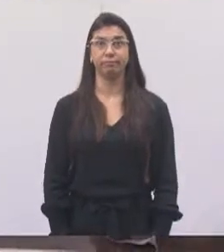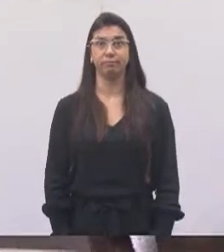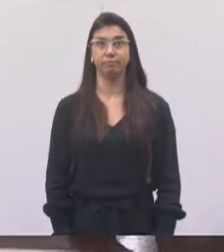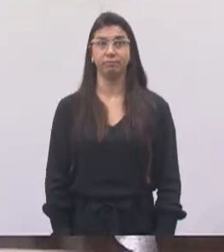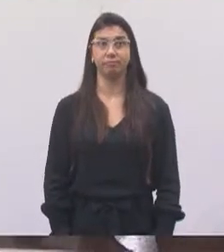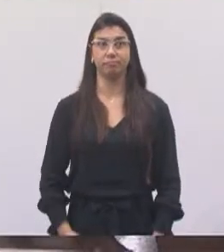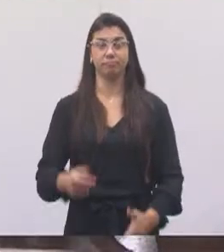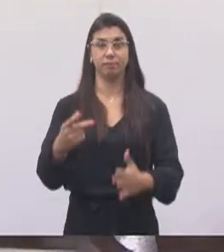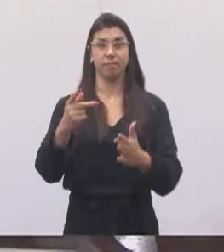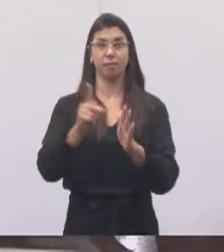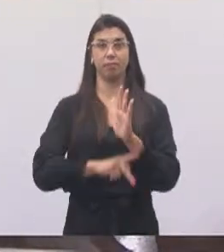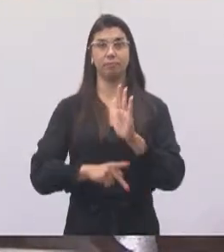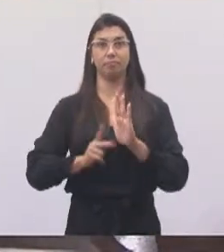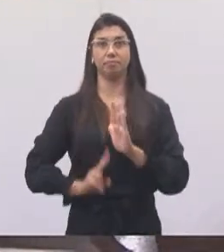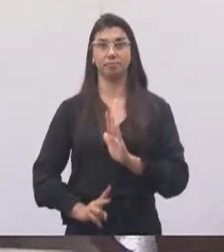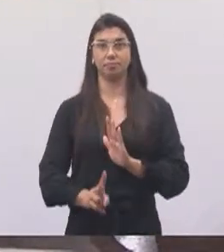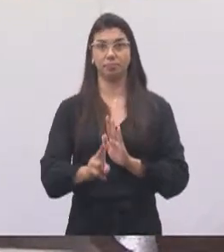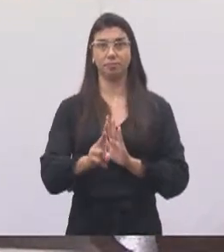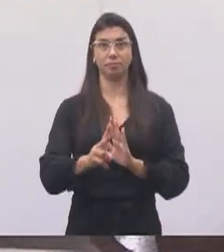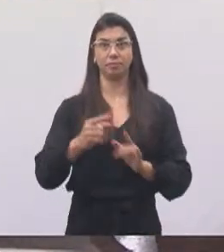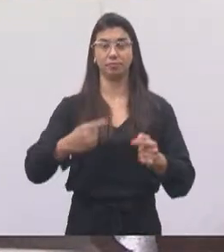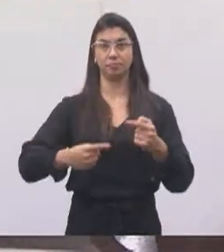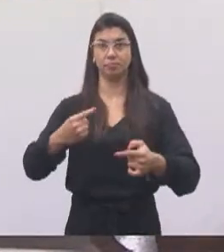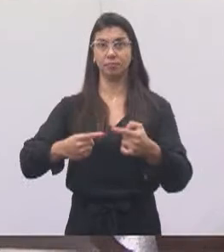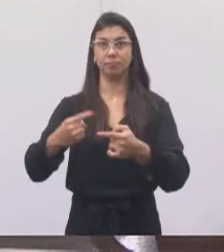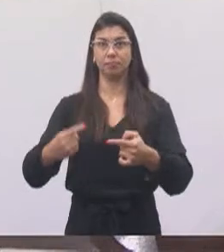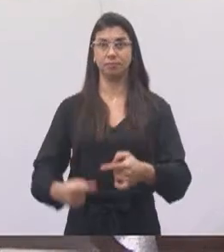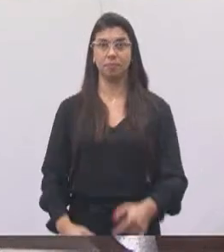O projeto continua em discussão.